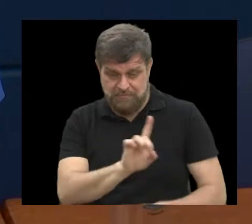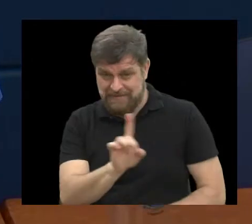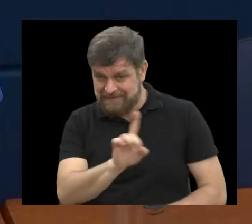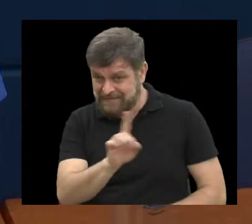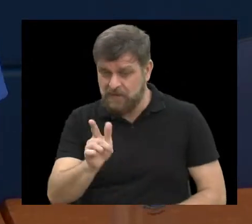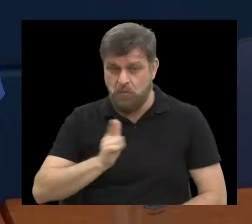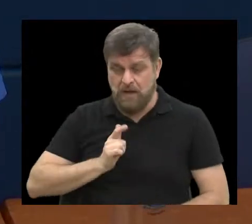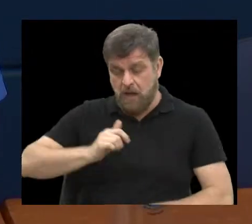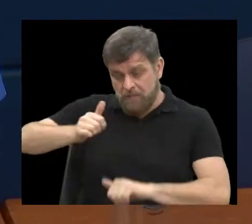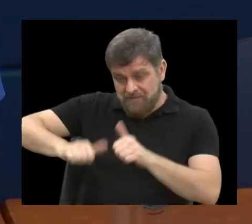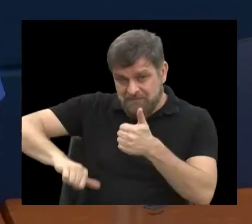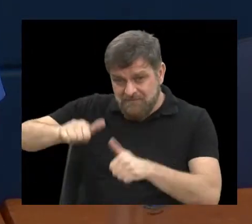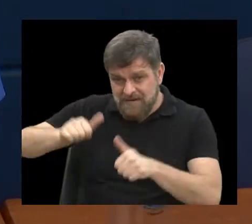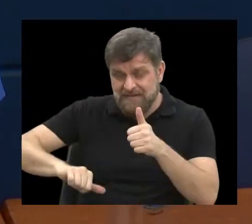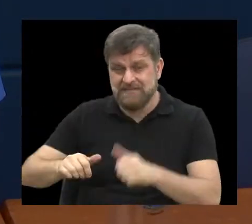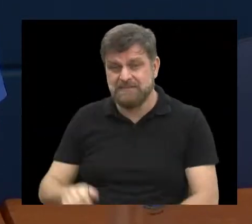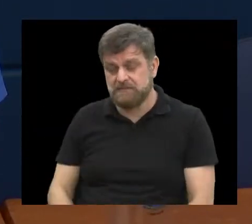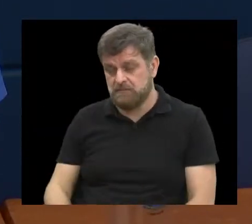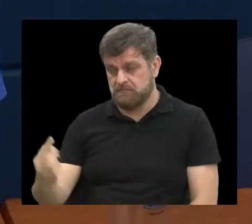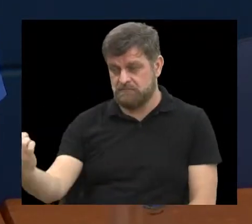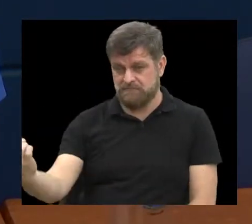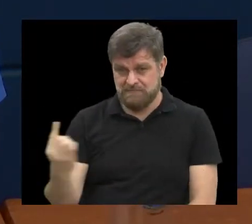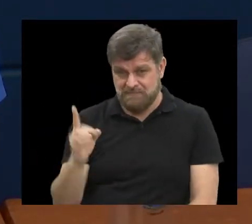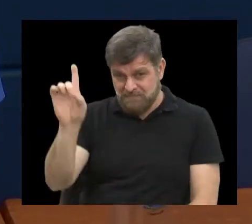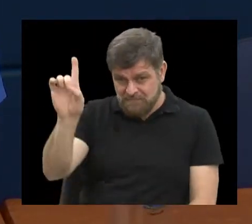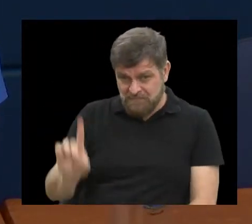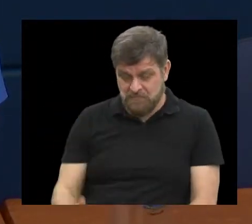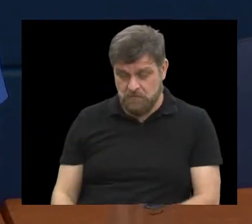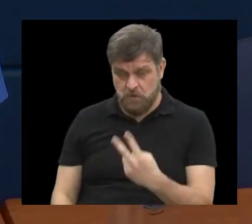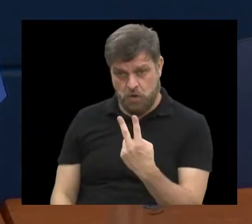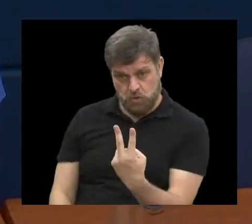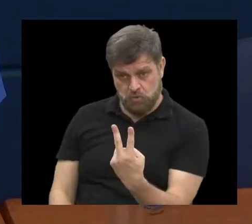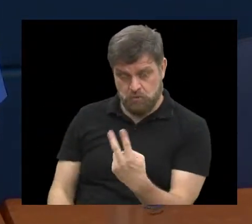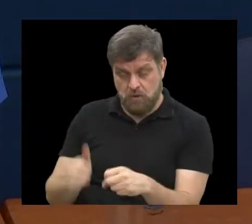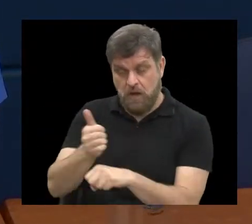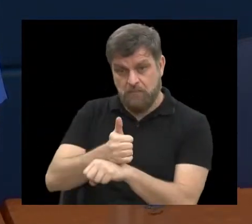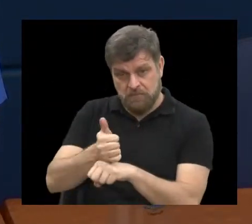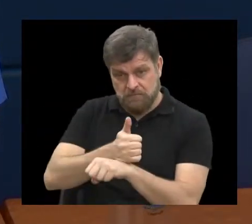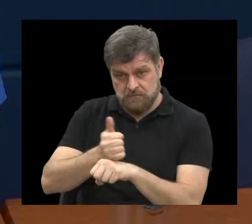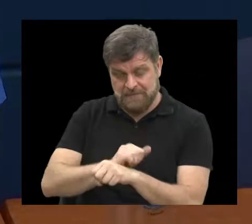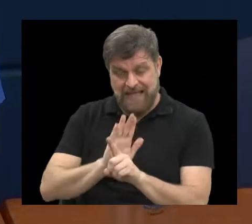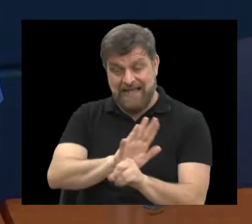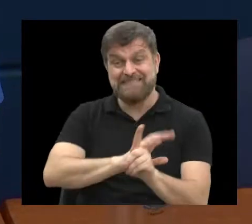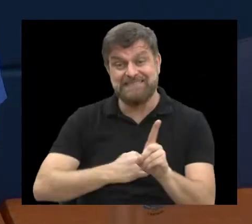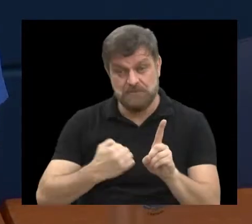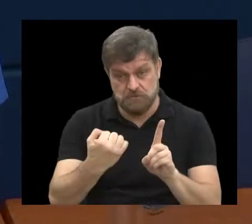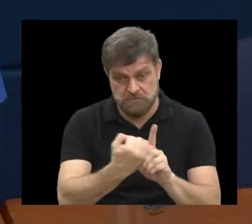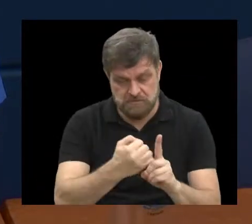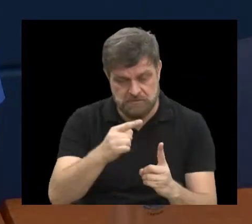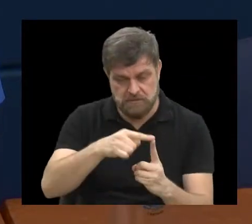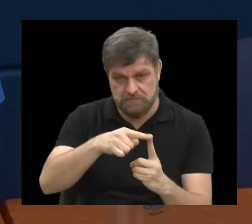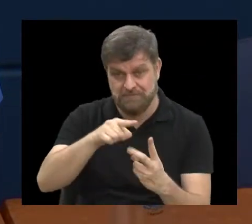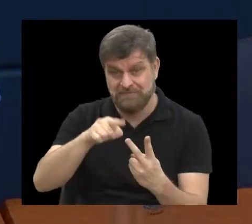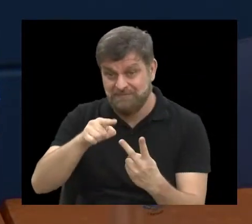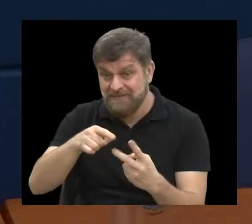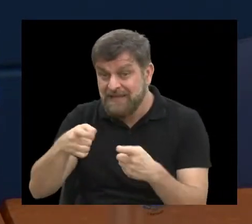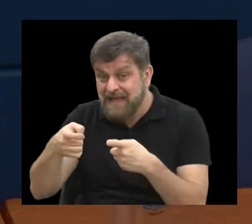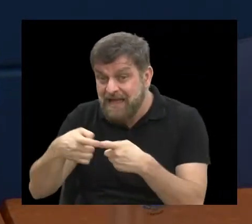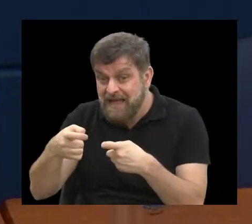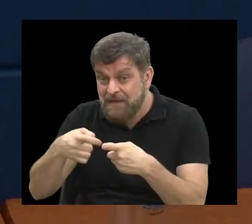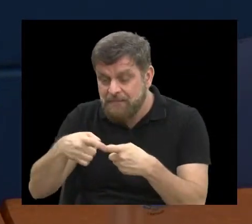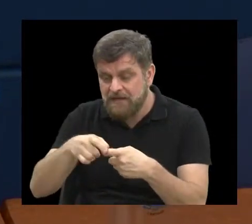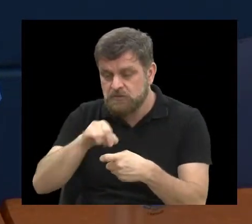avaliação. A avaliação da deficiência, ela é feita por 2 profissionais. Ela é feita pelo assistente social e pela perícia médica